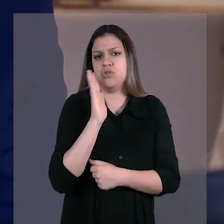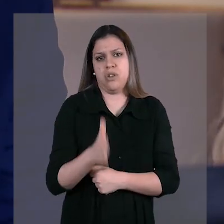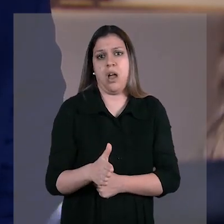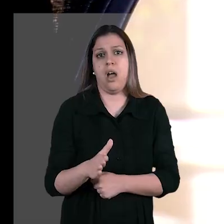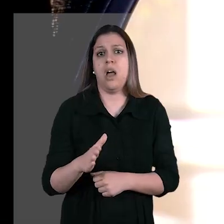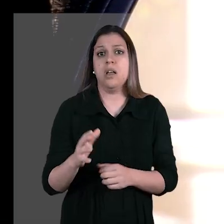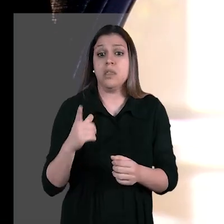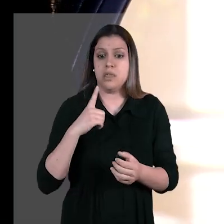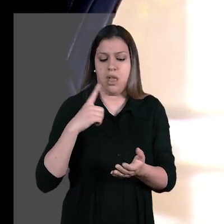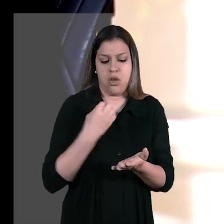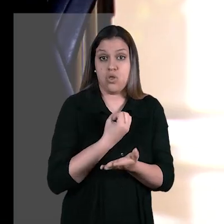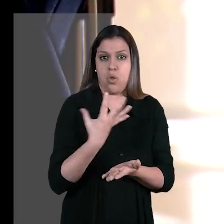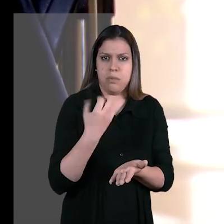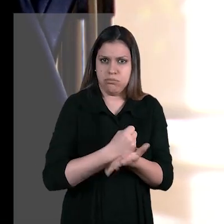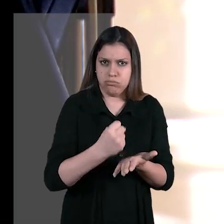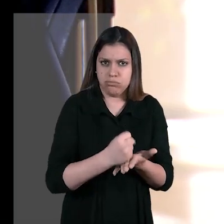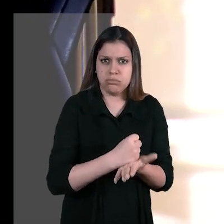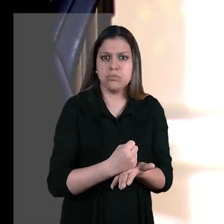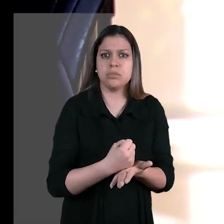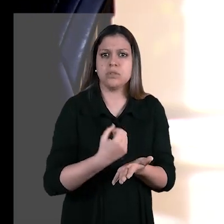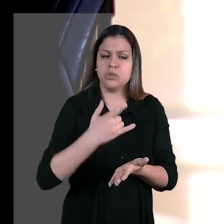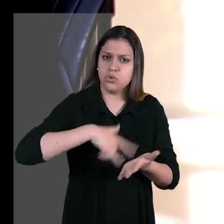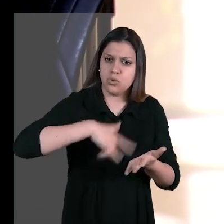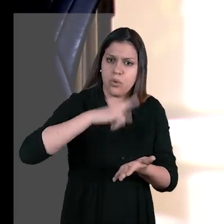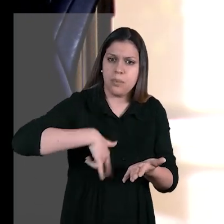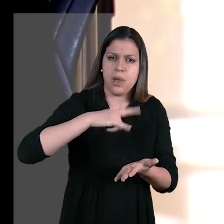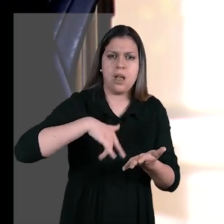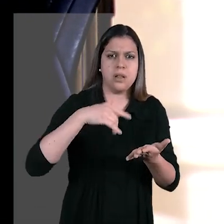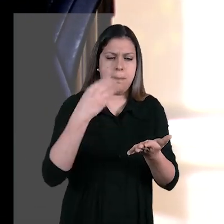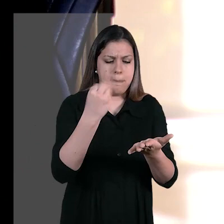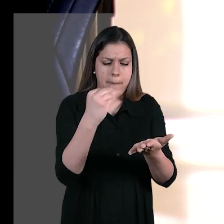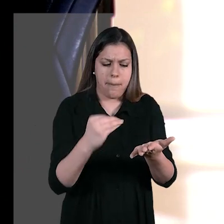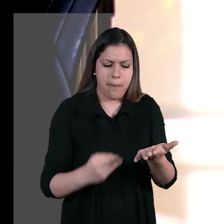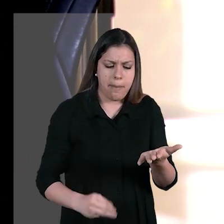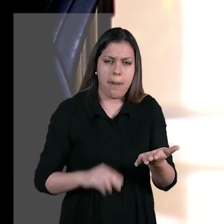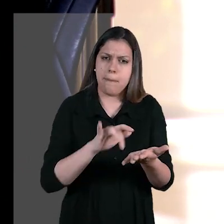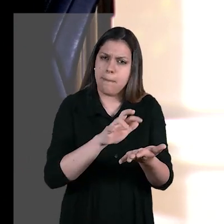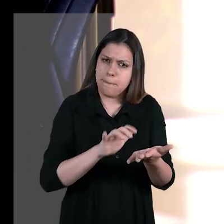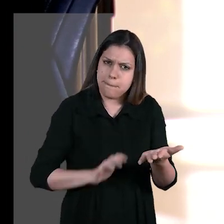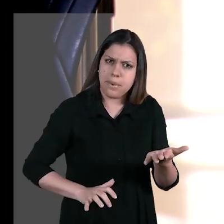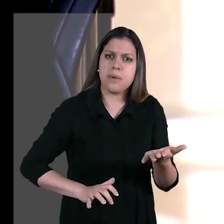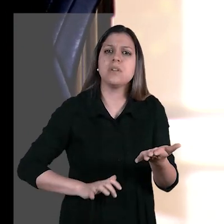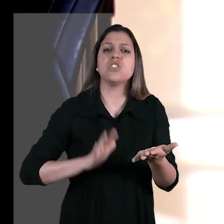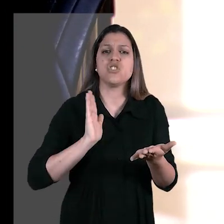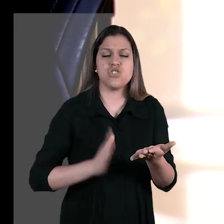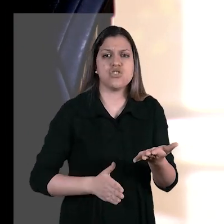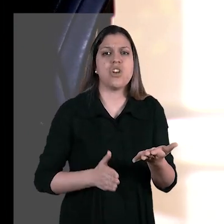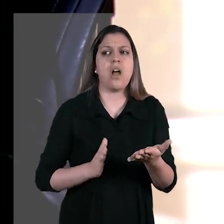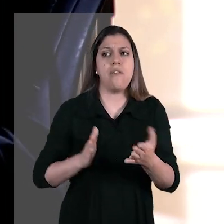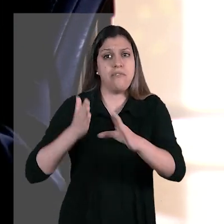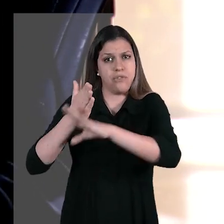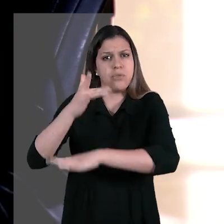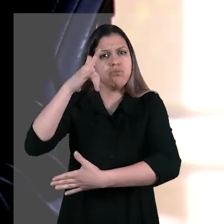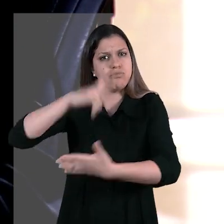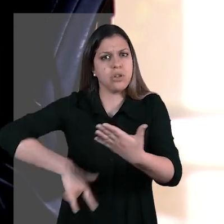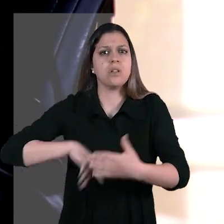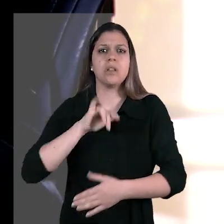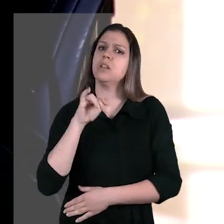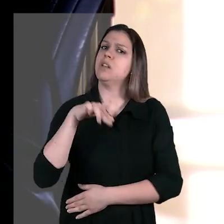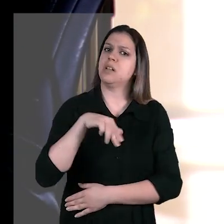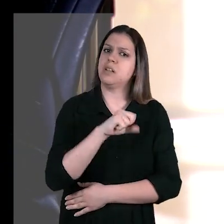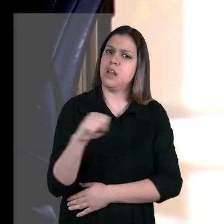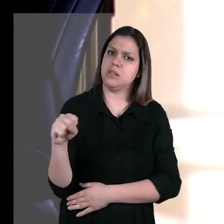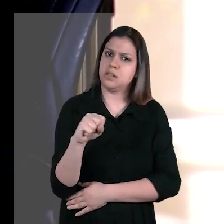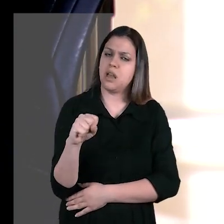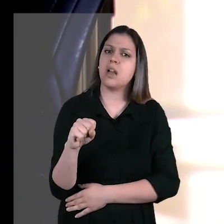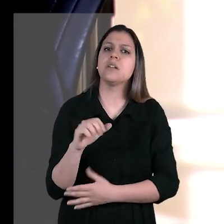faz junto ao INSS. Se ele faz jus à aposentadoria, preencheu todos os requisitos, ele deu entrada no INSS hoje, então